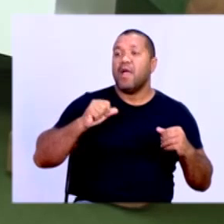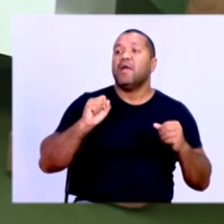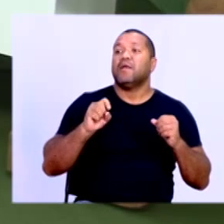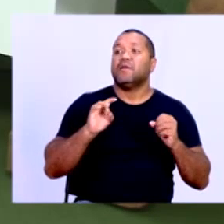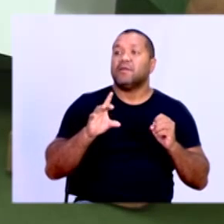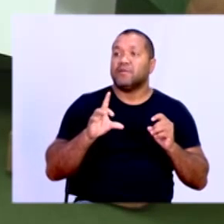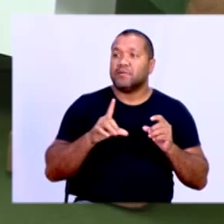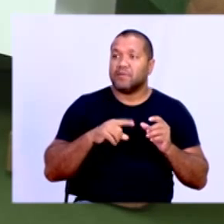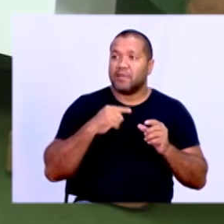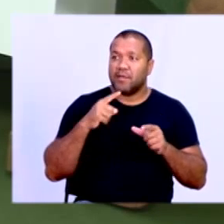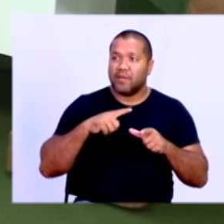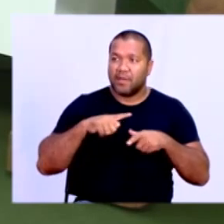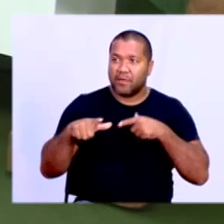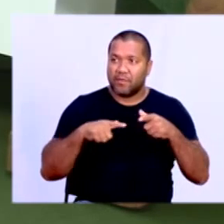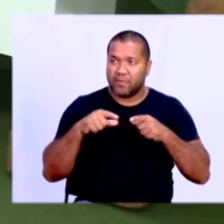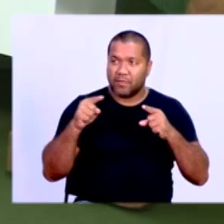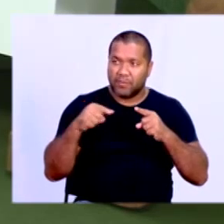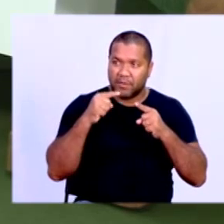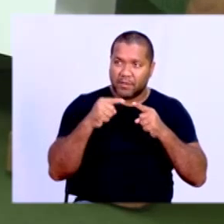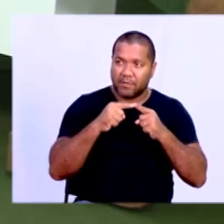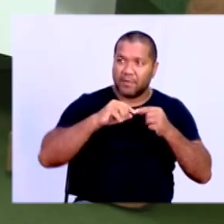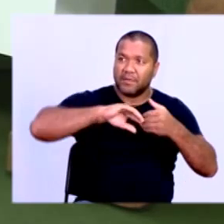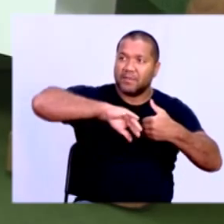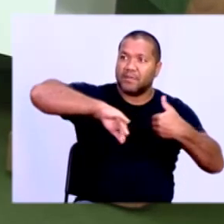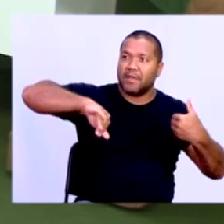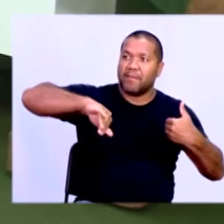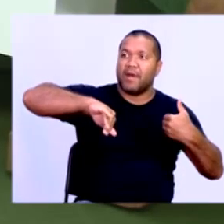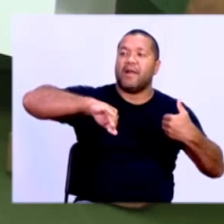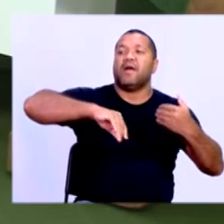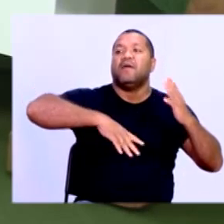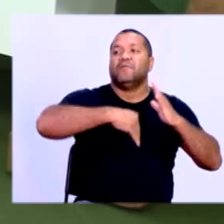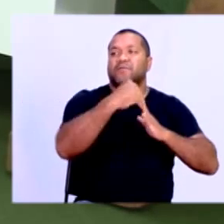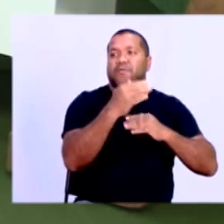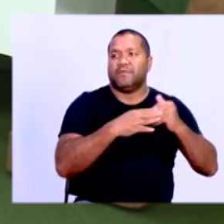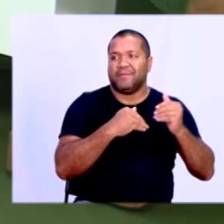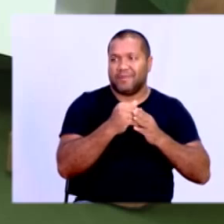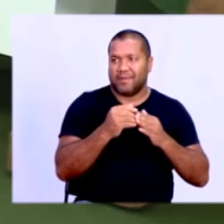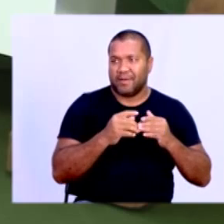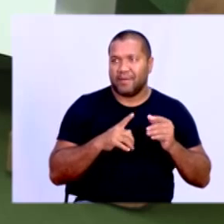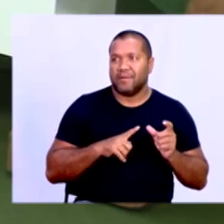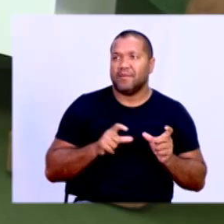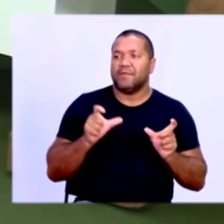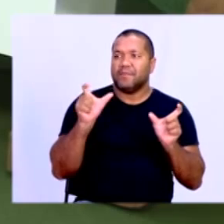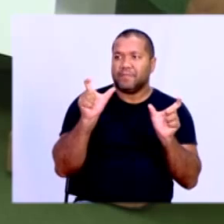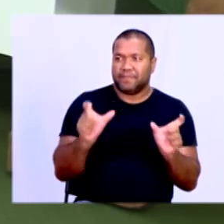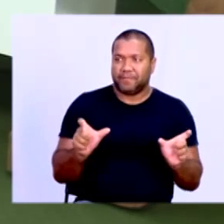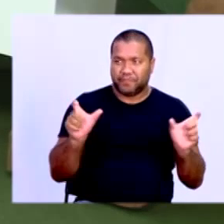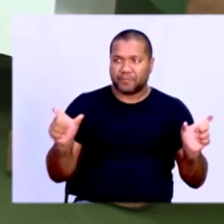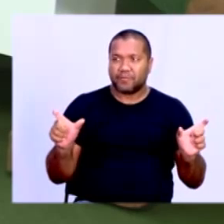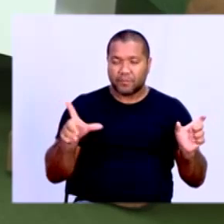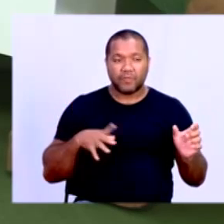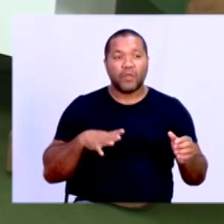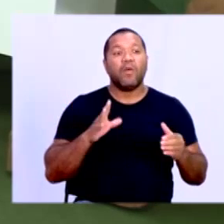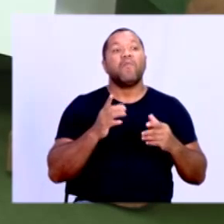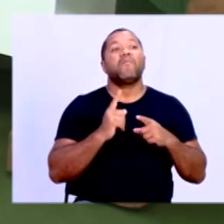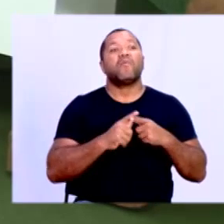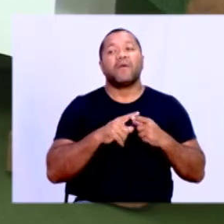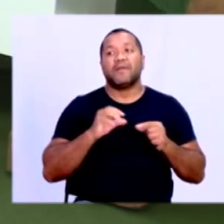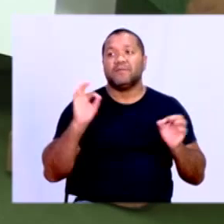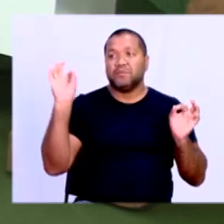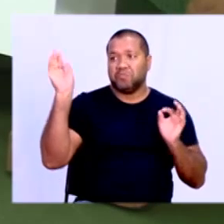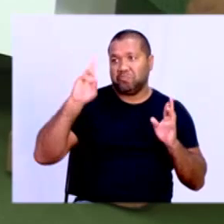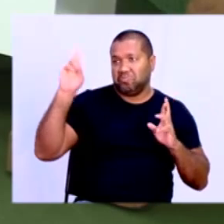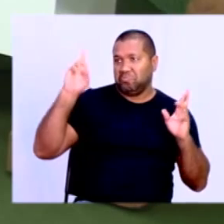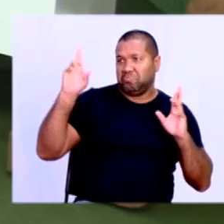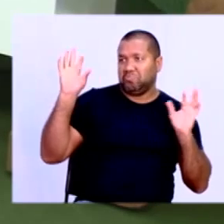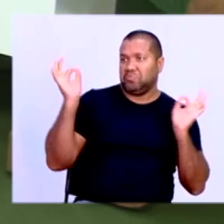empresas investem mais naquele profissional que é bom em uma das áreas, porque ninguém é bom em tudo. Então tem aquele profissional